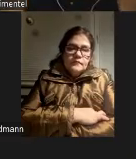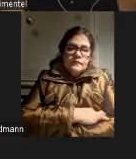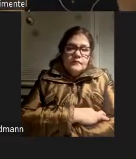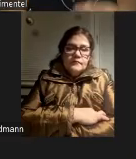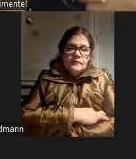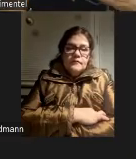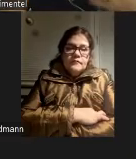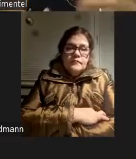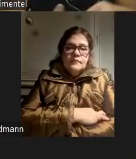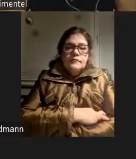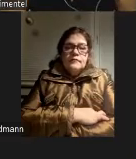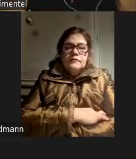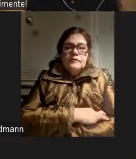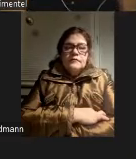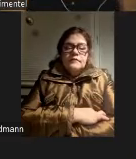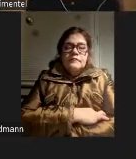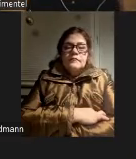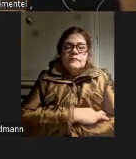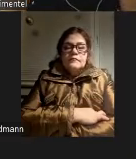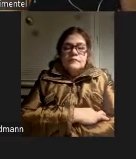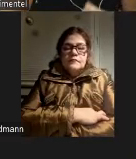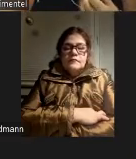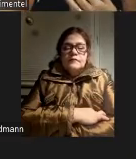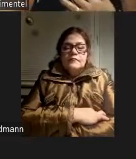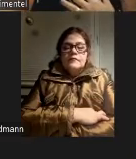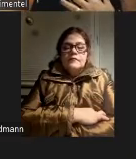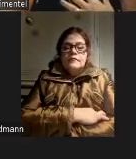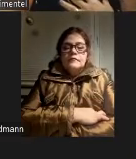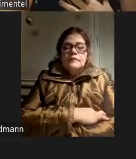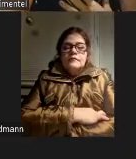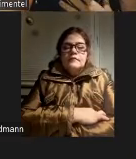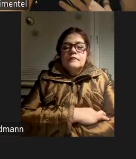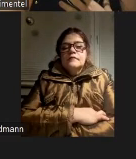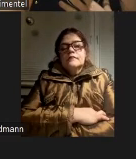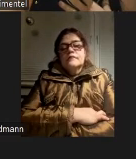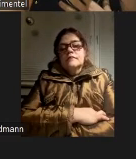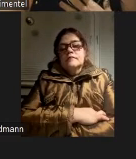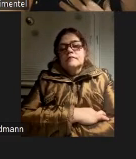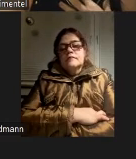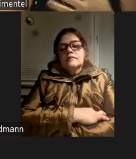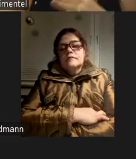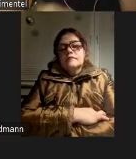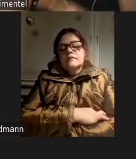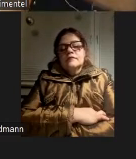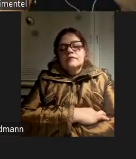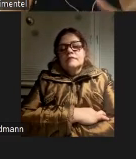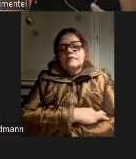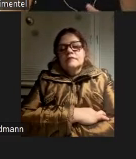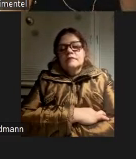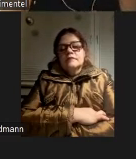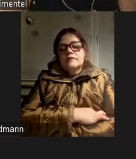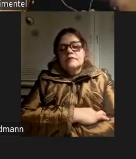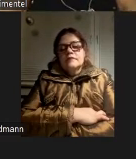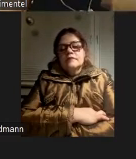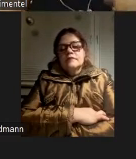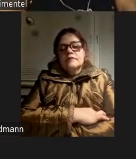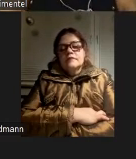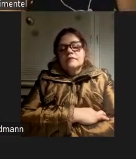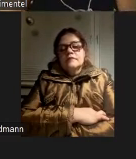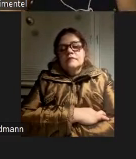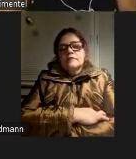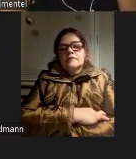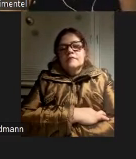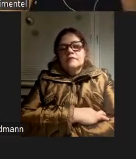comportamento único com características próprias, né? Onde acontece o que não pode ser refeito em outro momento. Aquilo